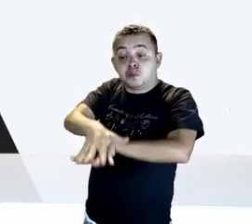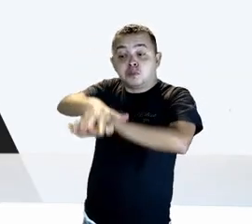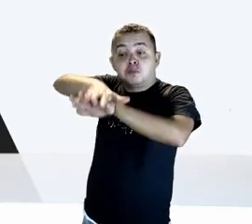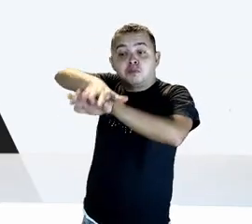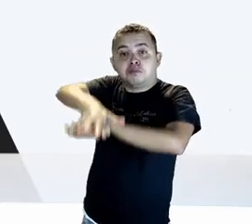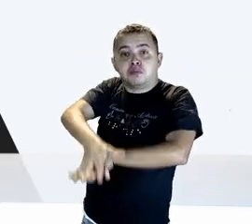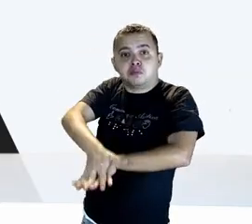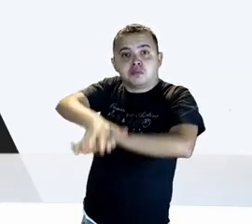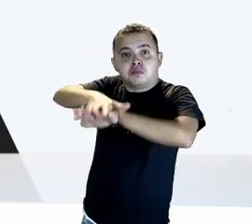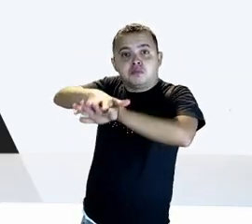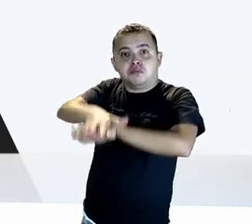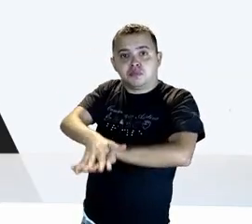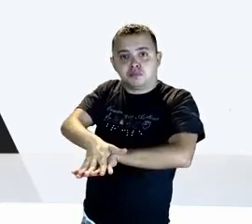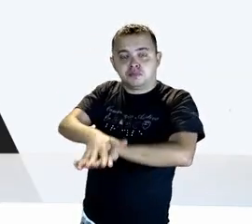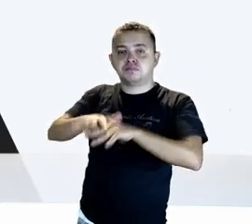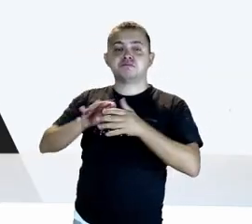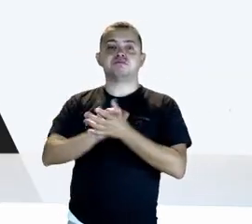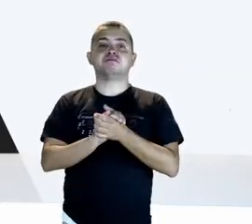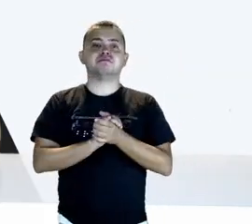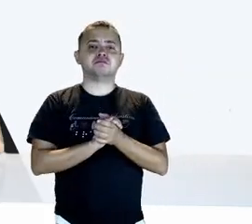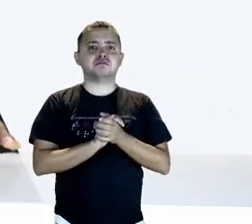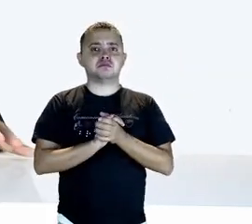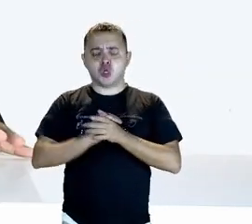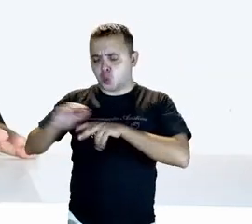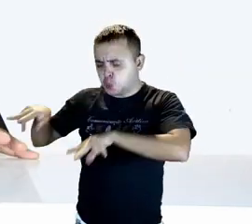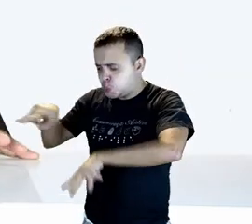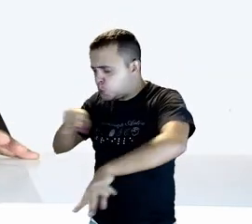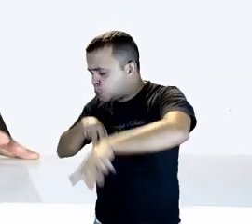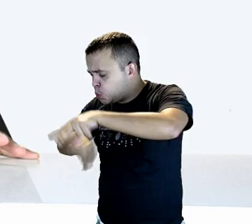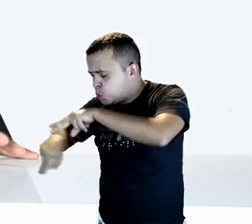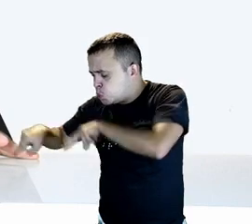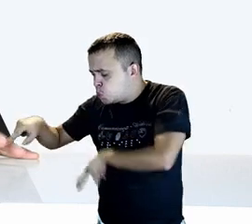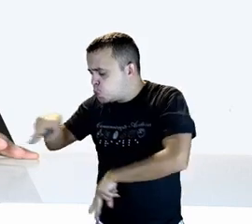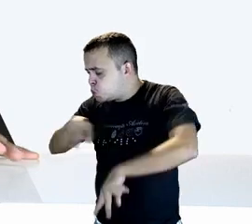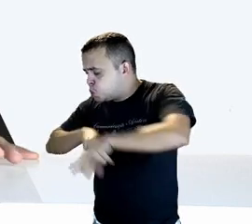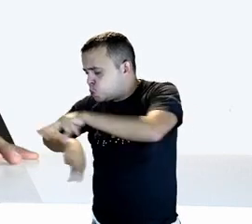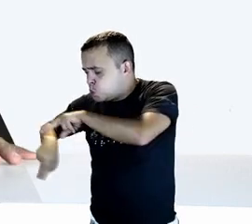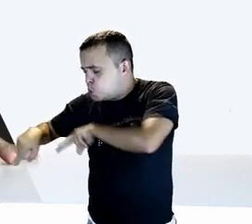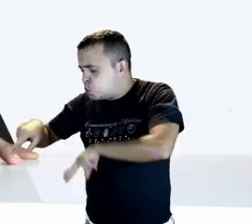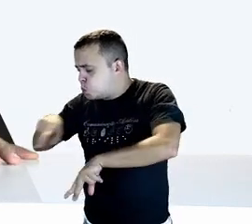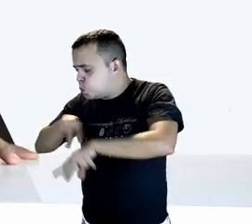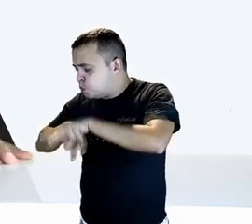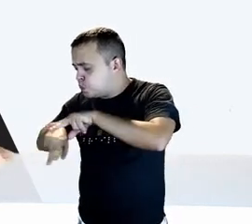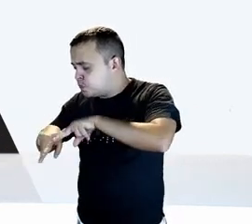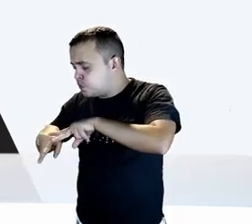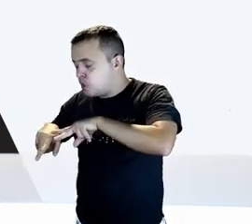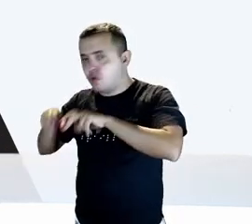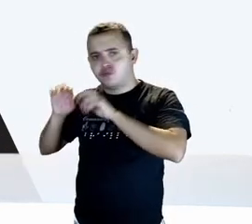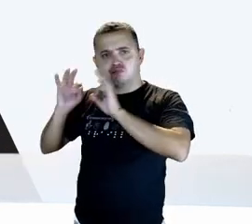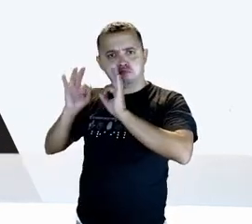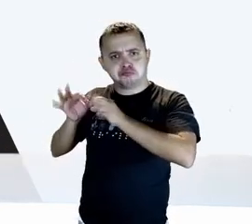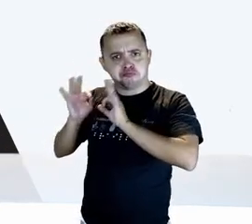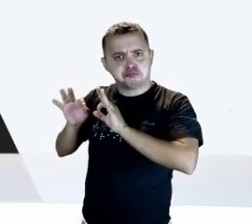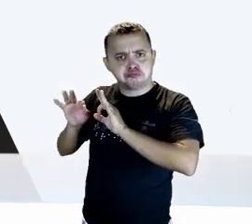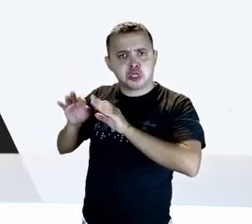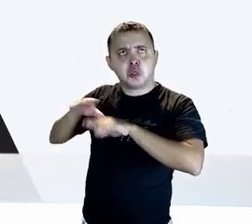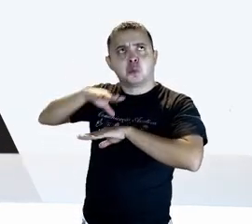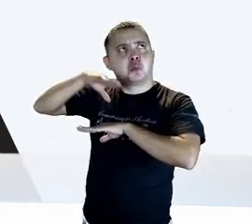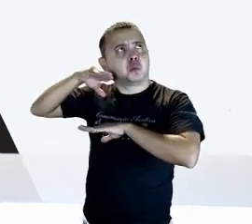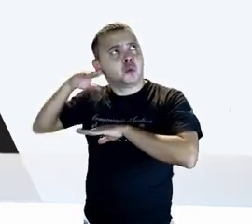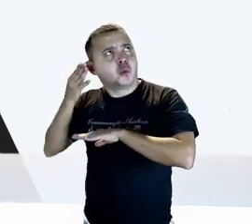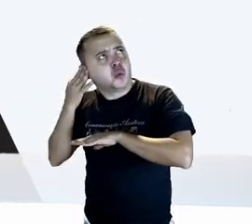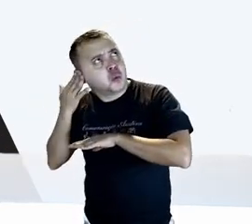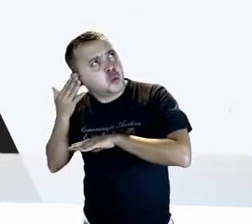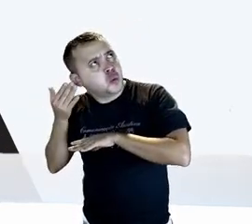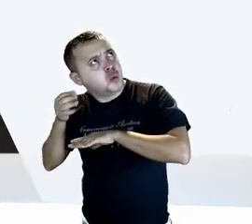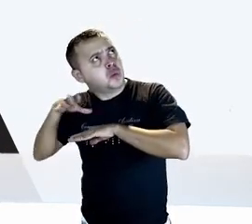cardíaca. Depois que você verificou o pulso da vítima, depois que você colocou a